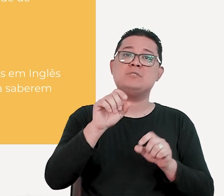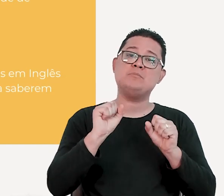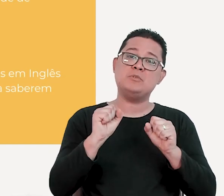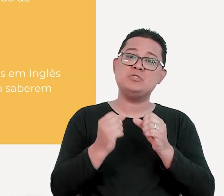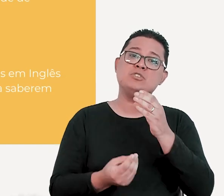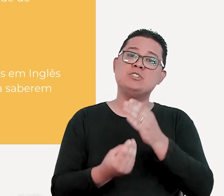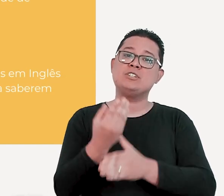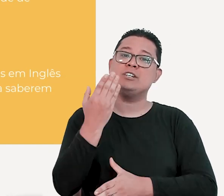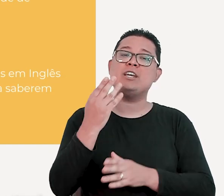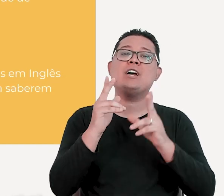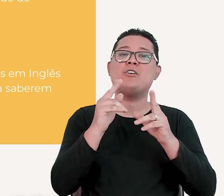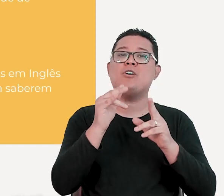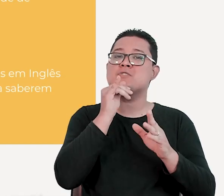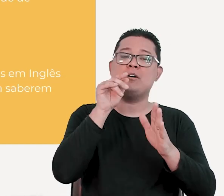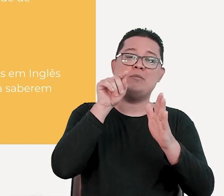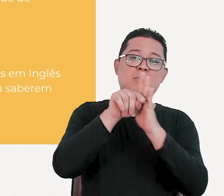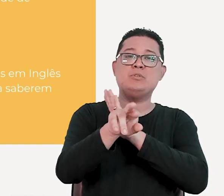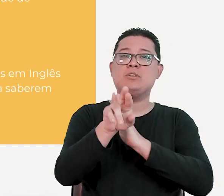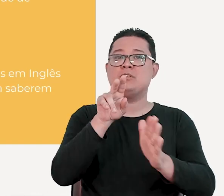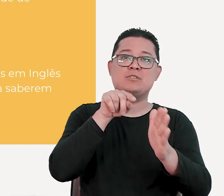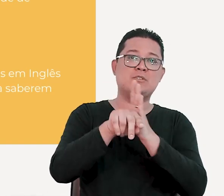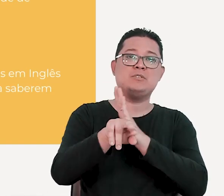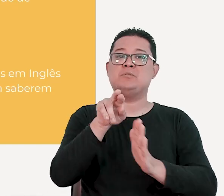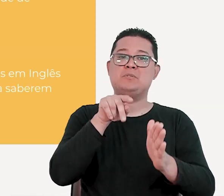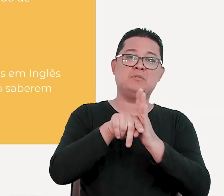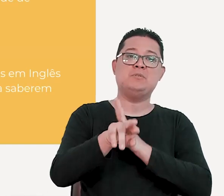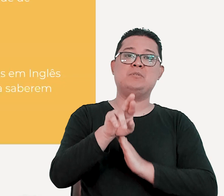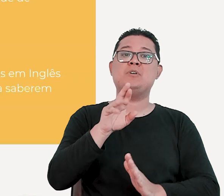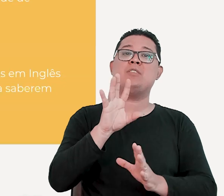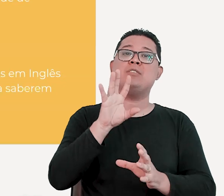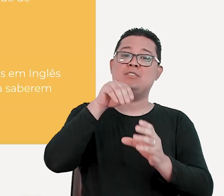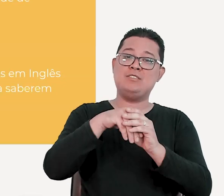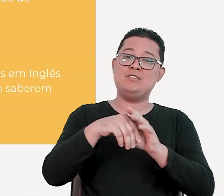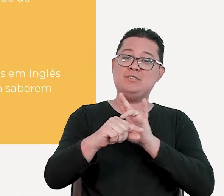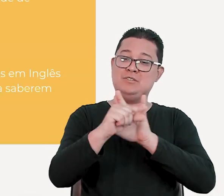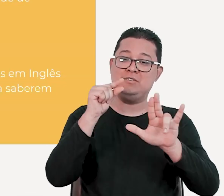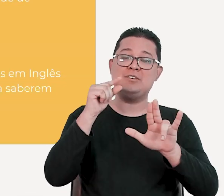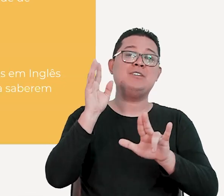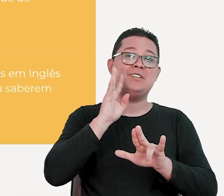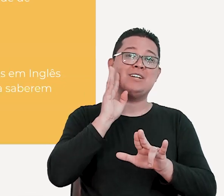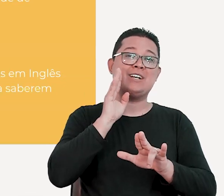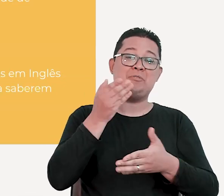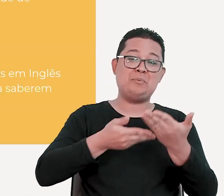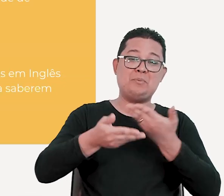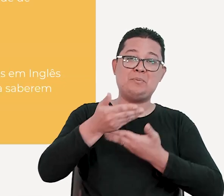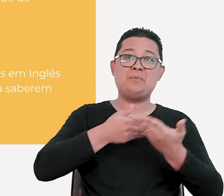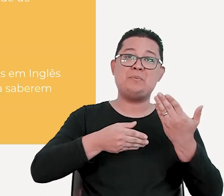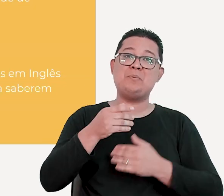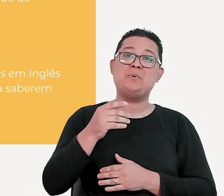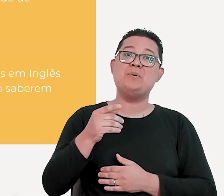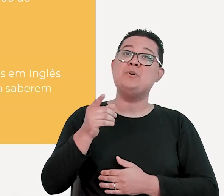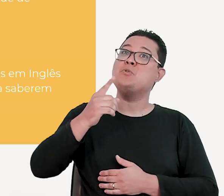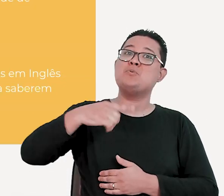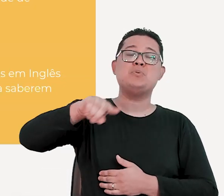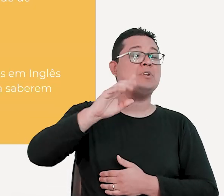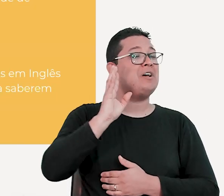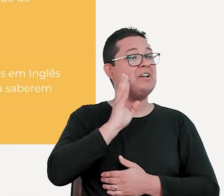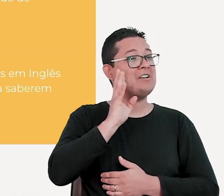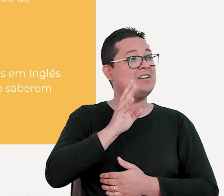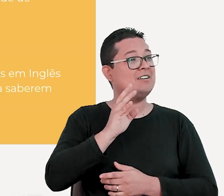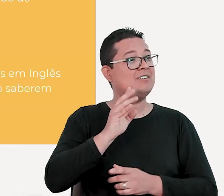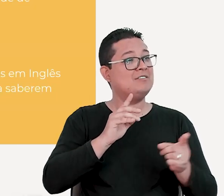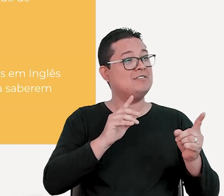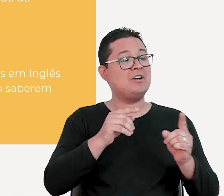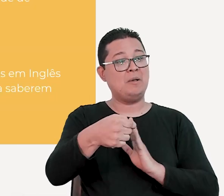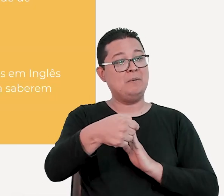coisa interativa, as pessoas vão lá, participam, é super divertido. Você tem que mostrar para todo mundo que você entende o idioma, que